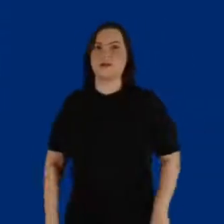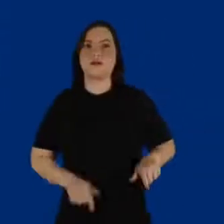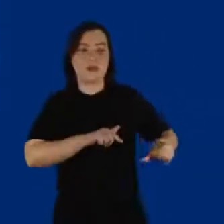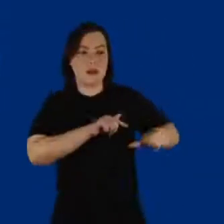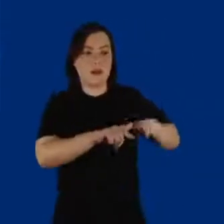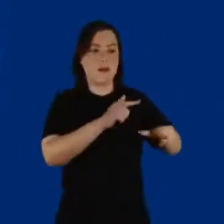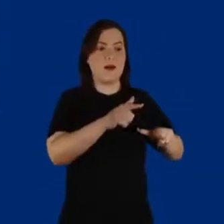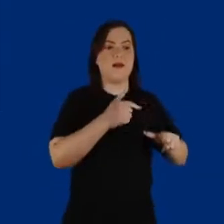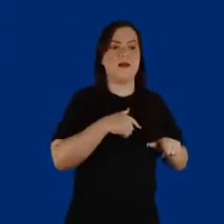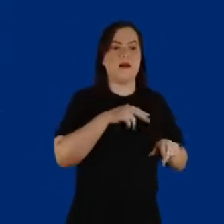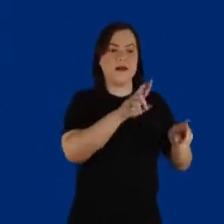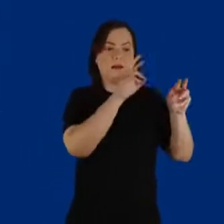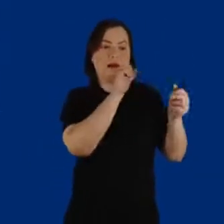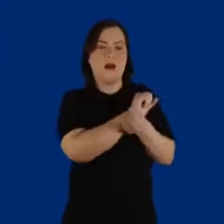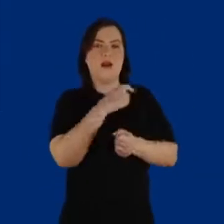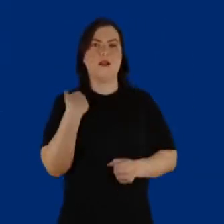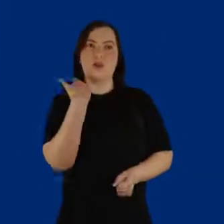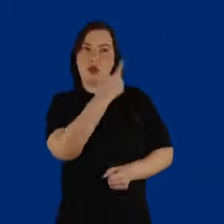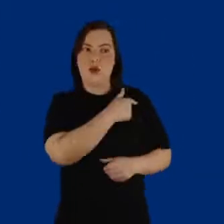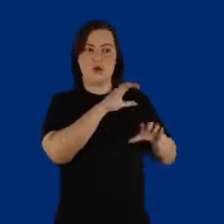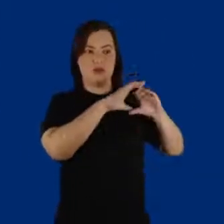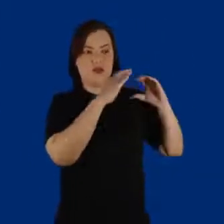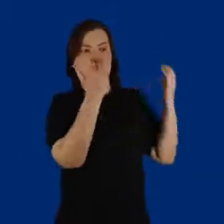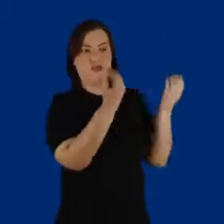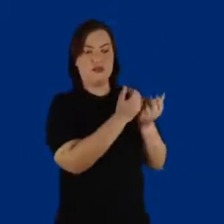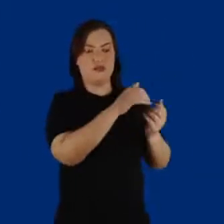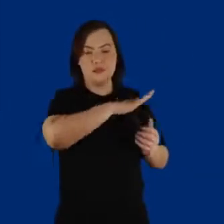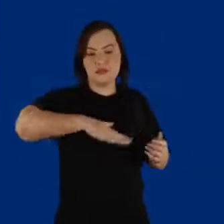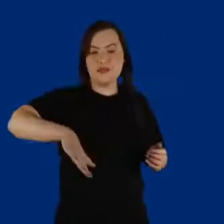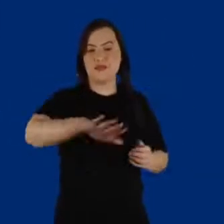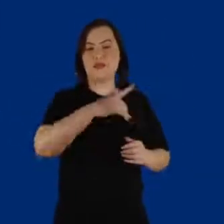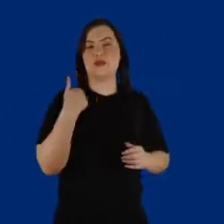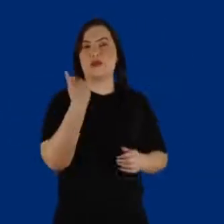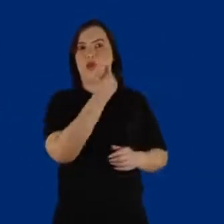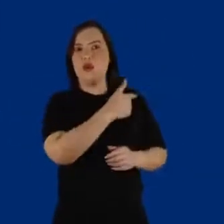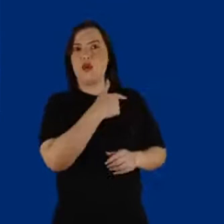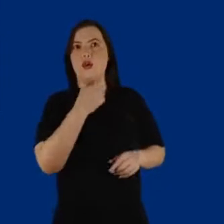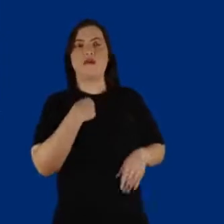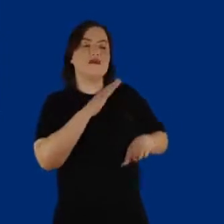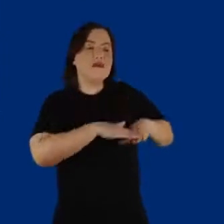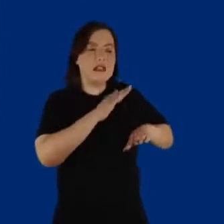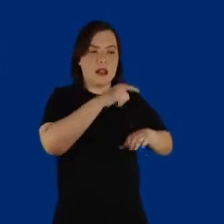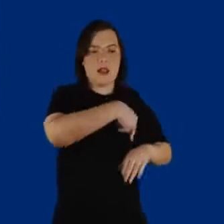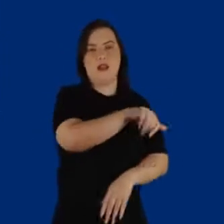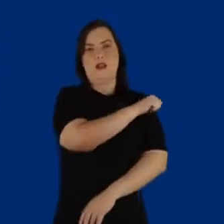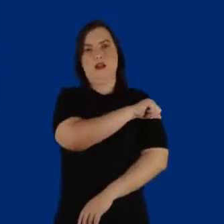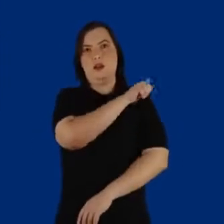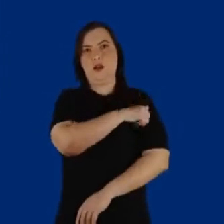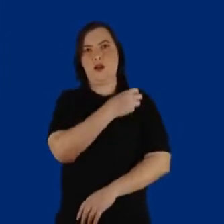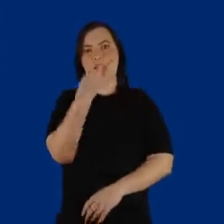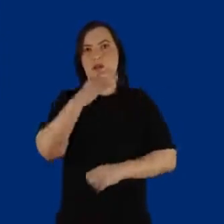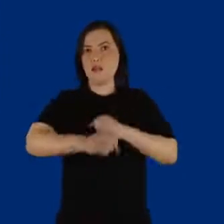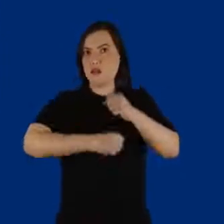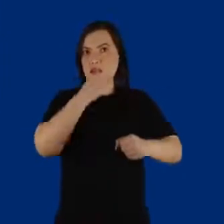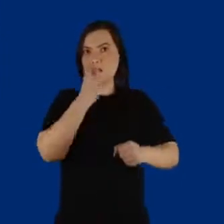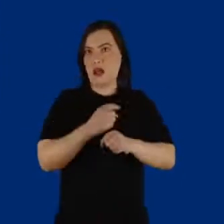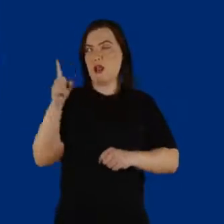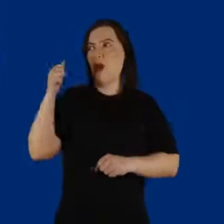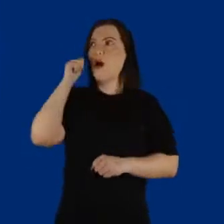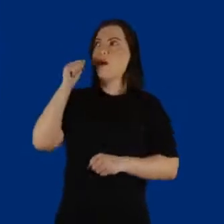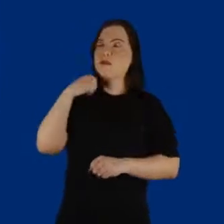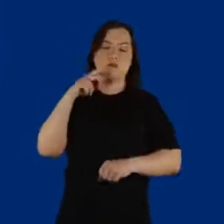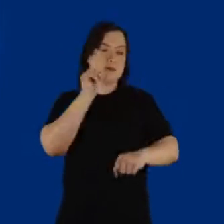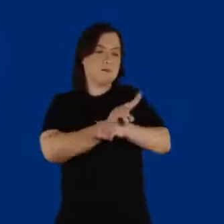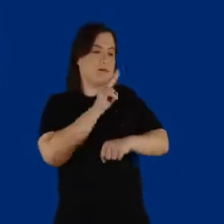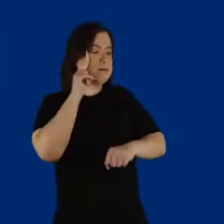trabalhar na perspectiva da nossa comunidade, do nosso território. Nós estamos fazendo aqui no Rio. Estou há 3 anos, a Jason me